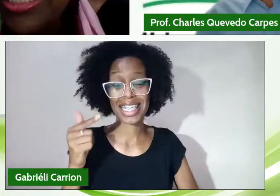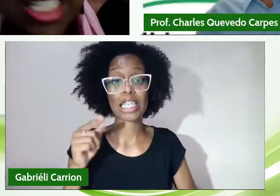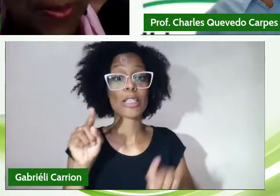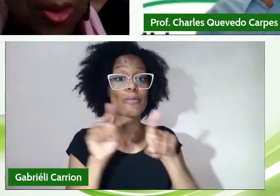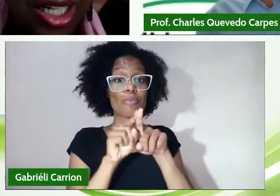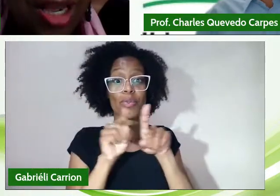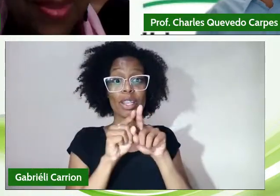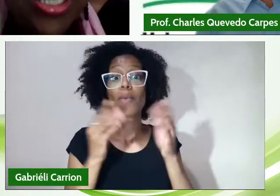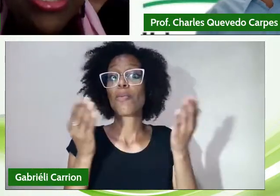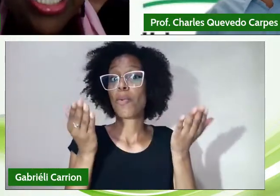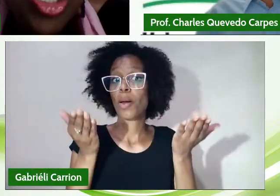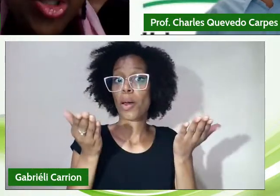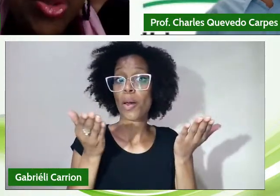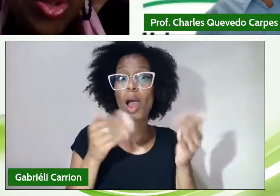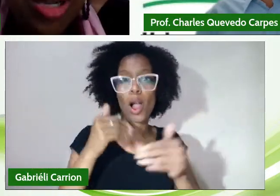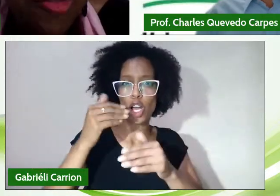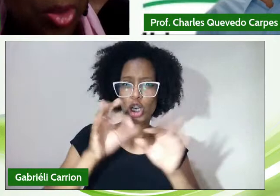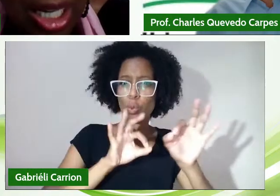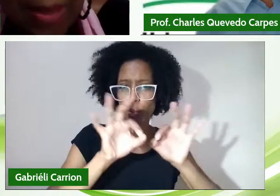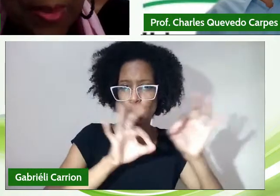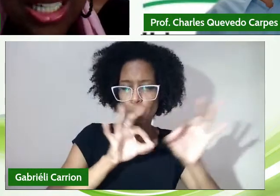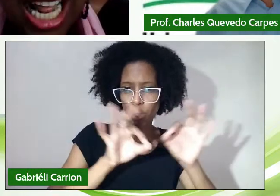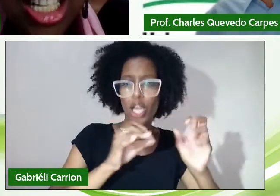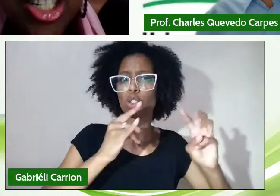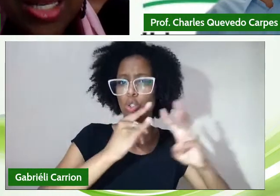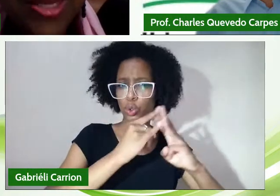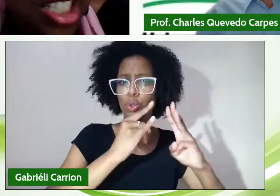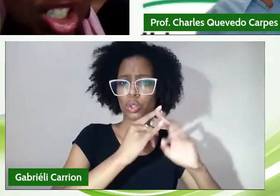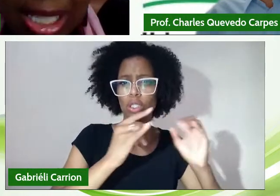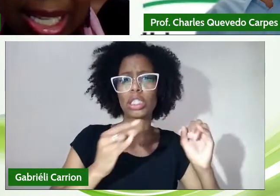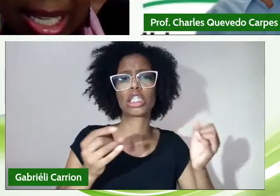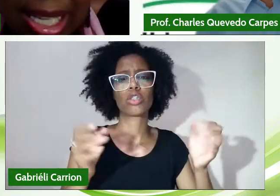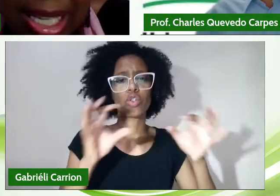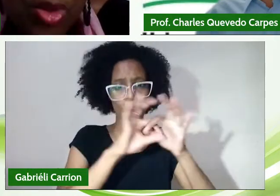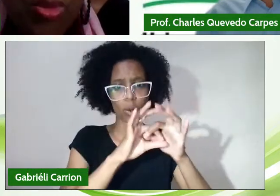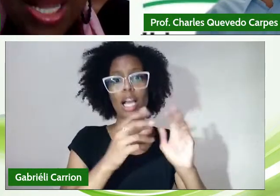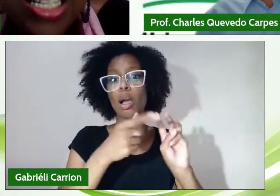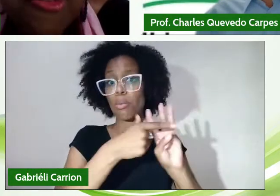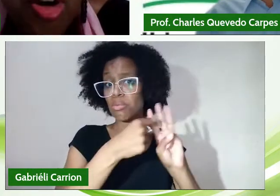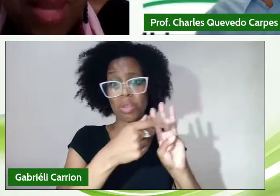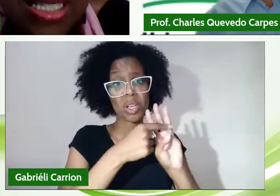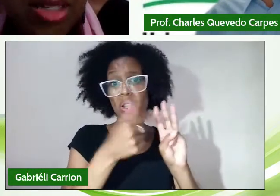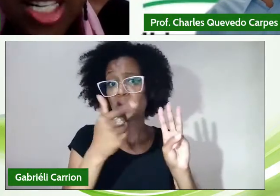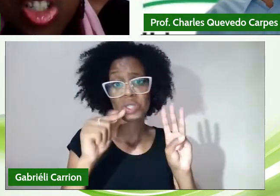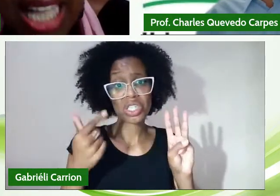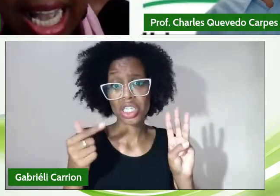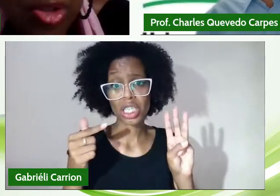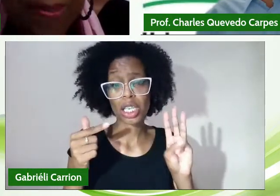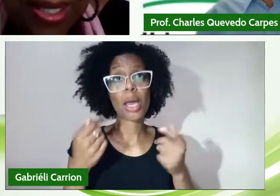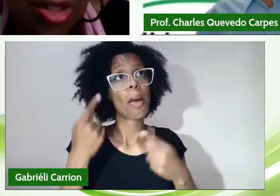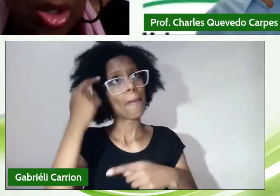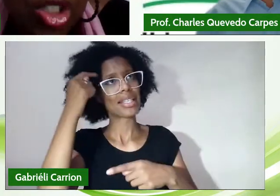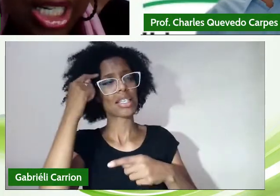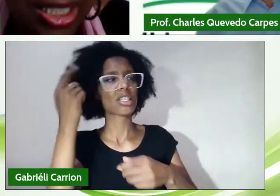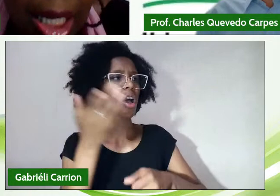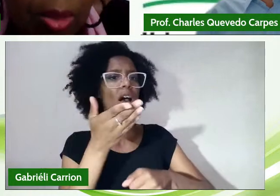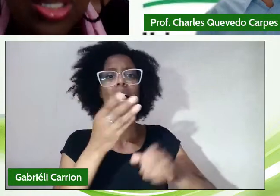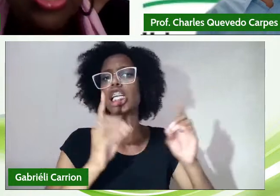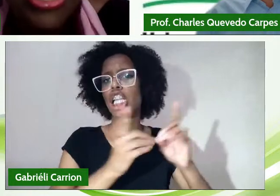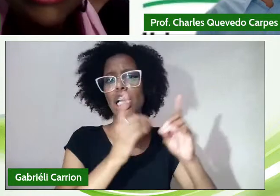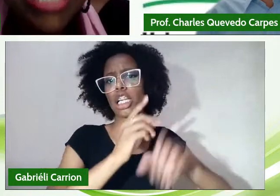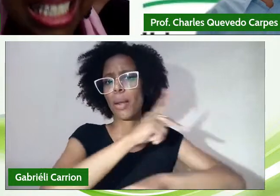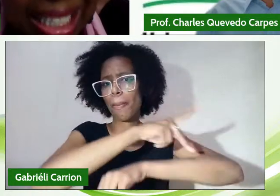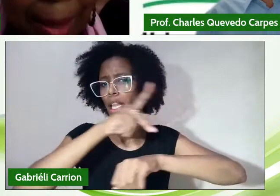portfólio desse programa institucional vinculado à Prograde, que a gente se debruçava muito mais na formação mais didática e pedagógica.